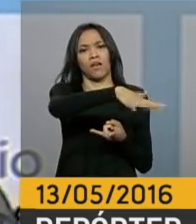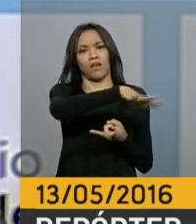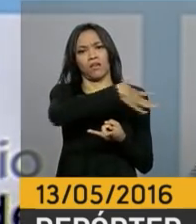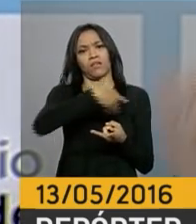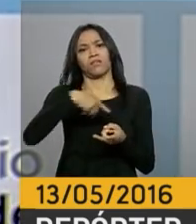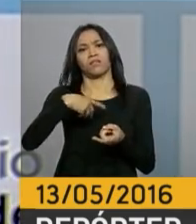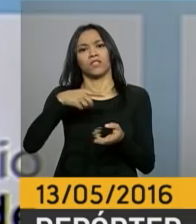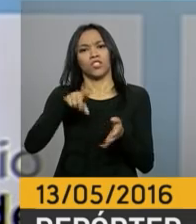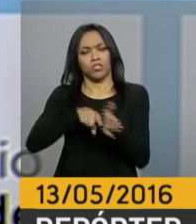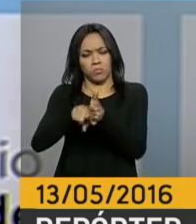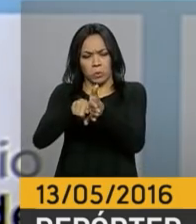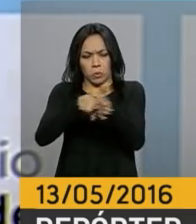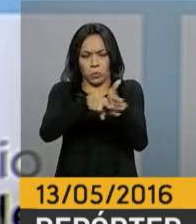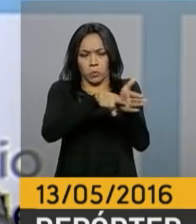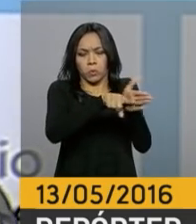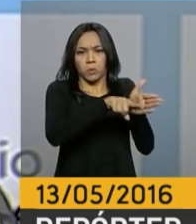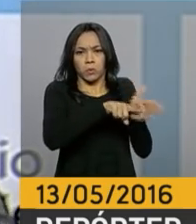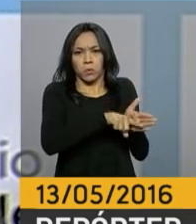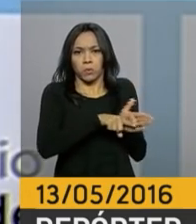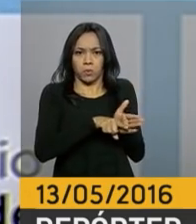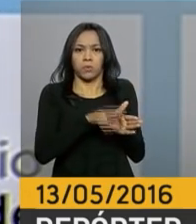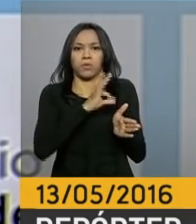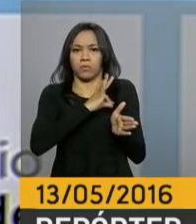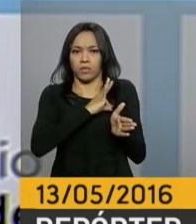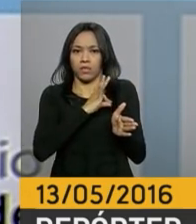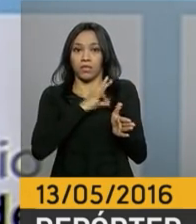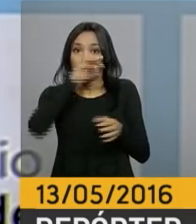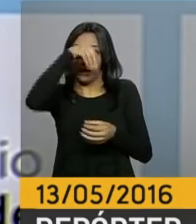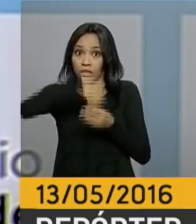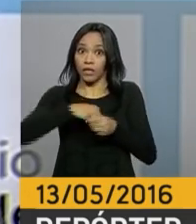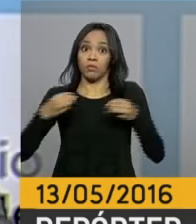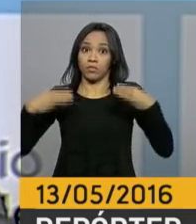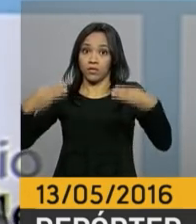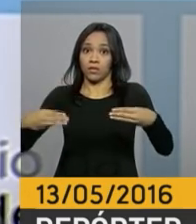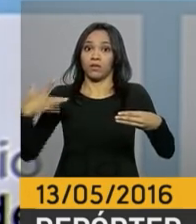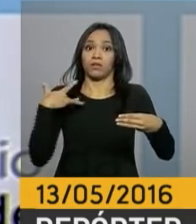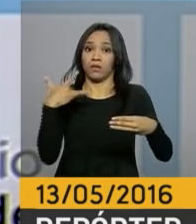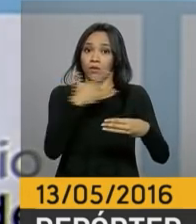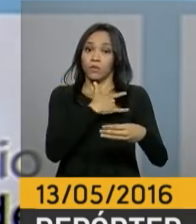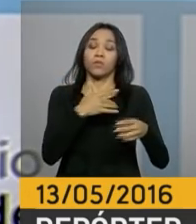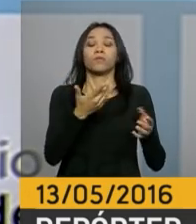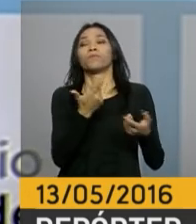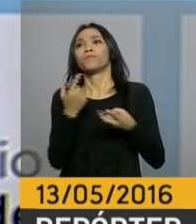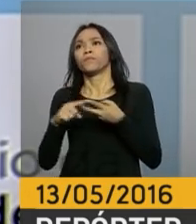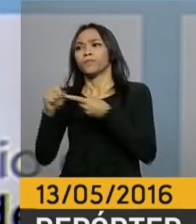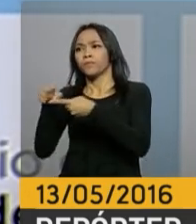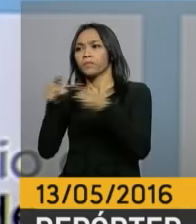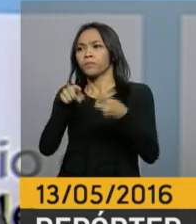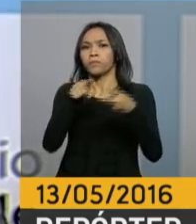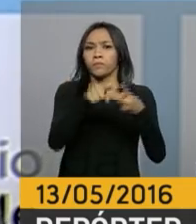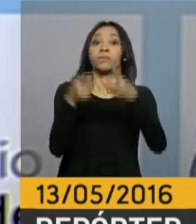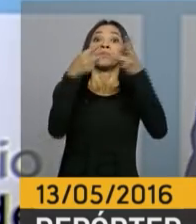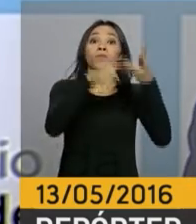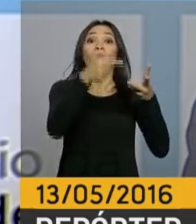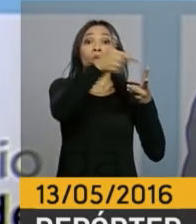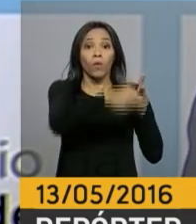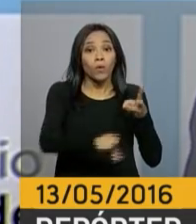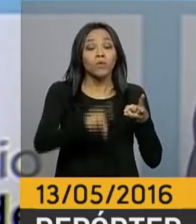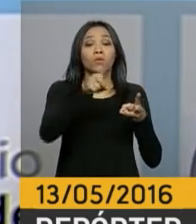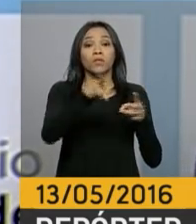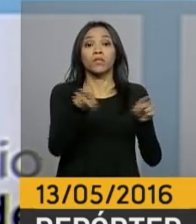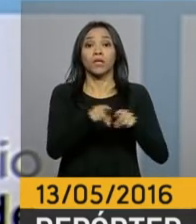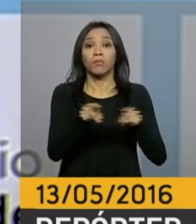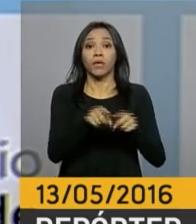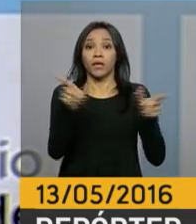no Nossa na nossa estrutura do Ministério da Saúde e também a Controladoria Geral da União agora Ministério da Transparência